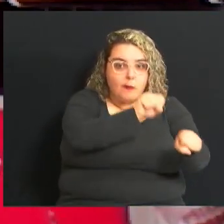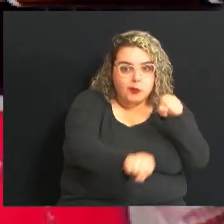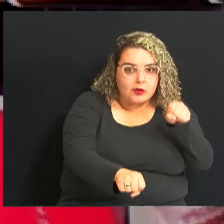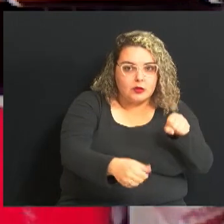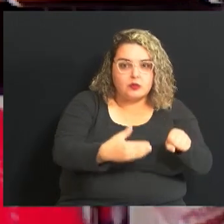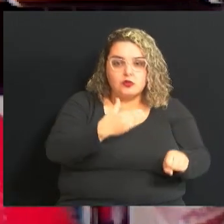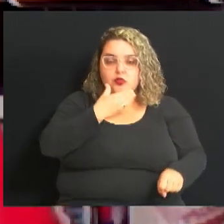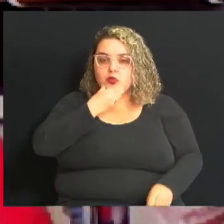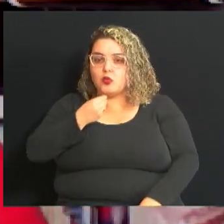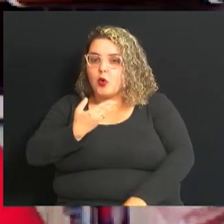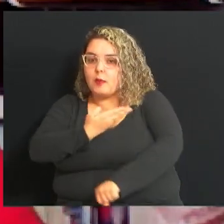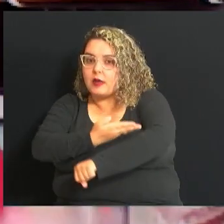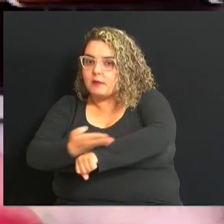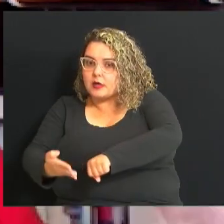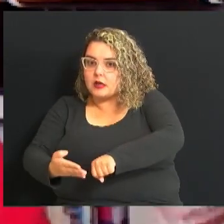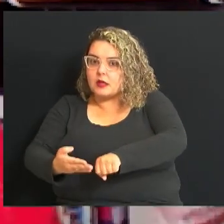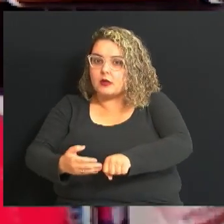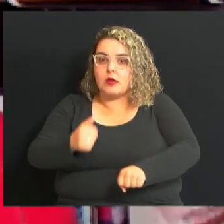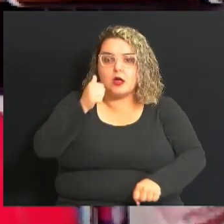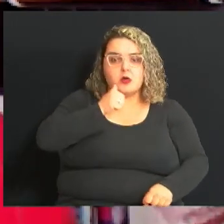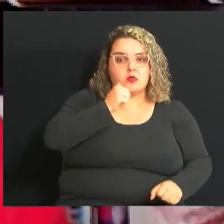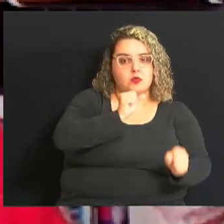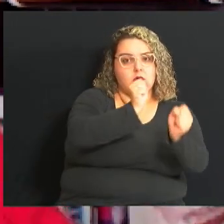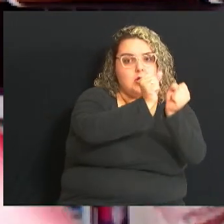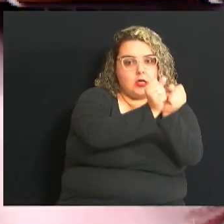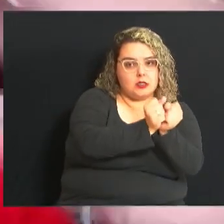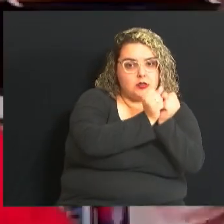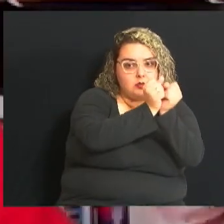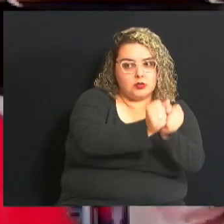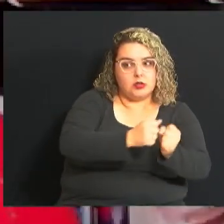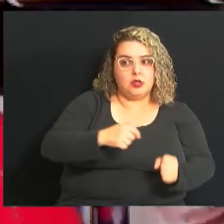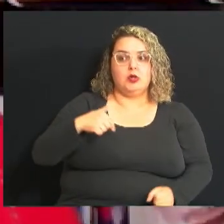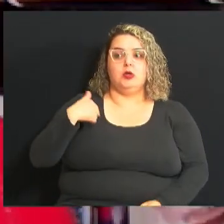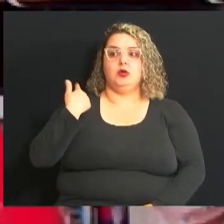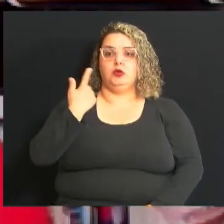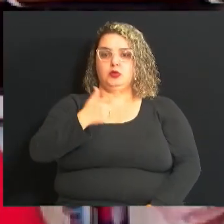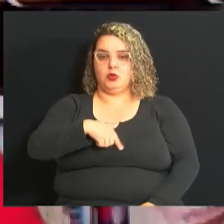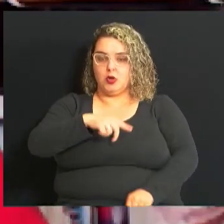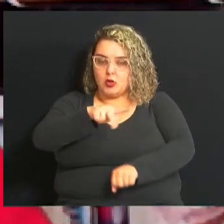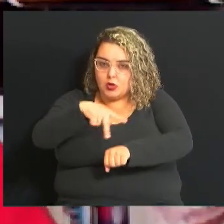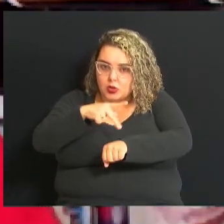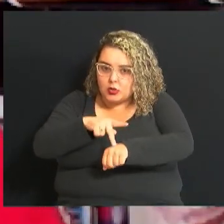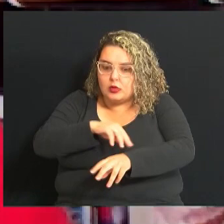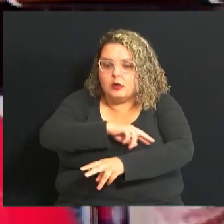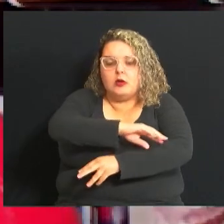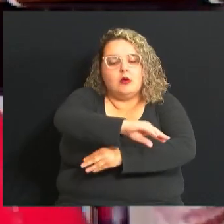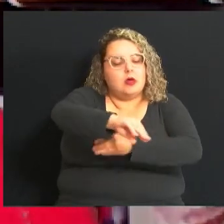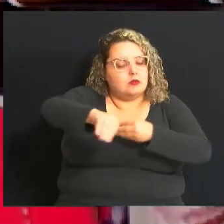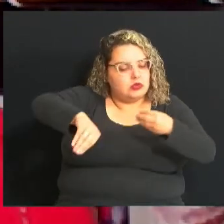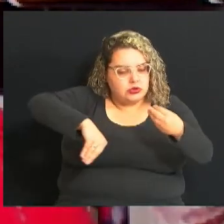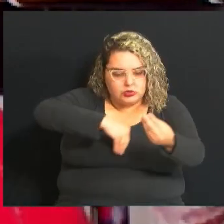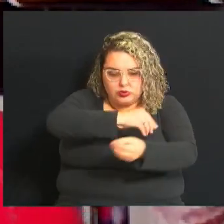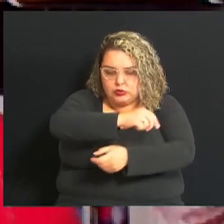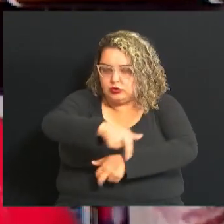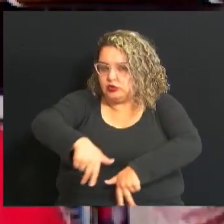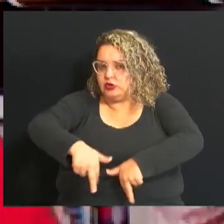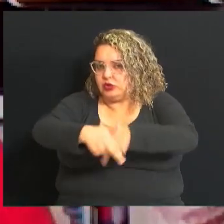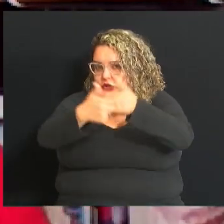negras escravizadas. Nós nos tornamos, sim, um país miscigenado, um país